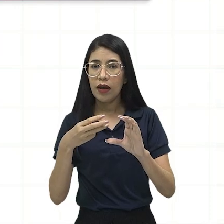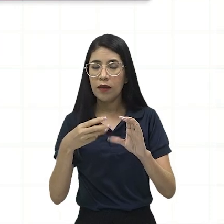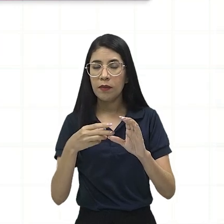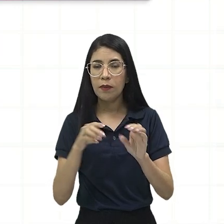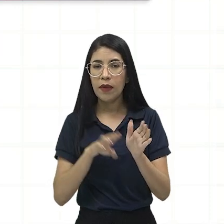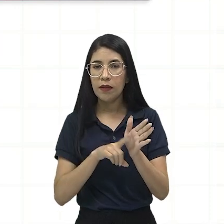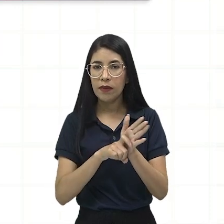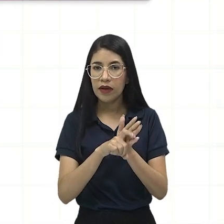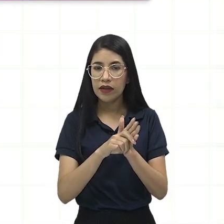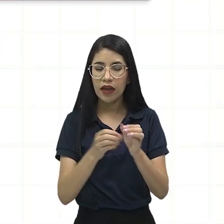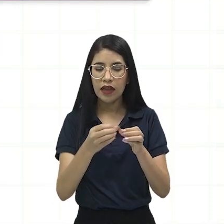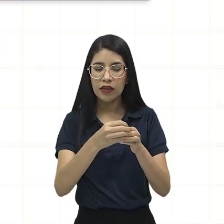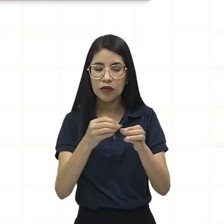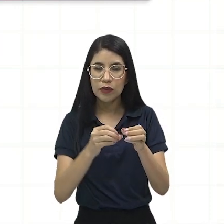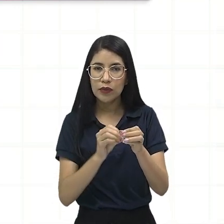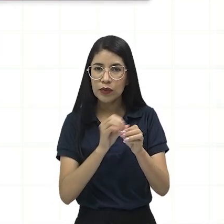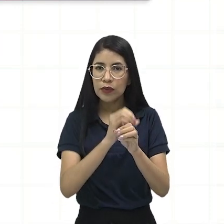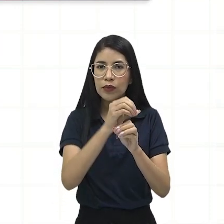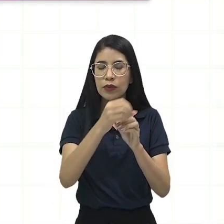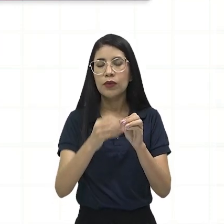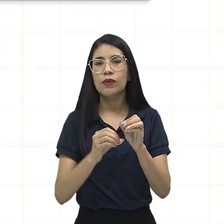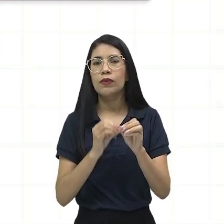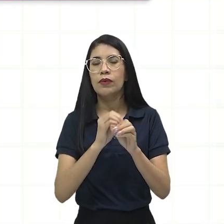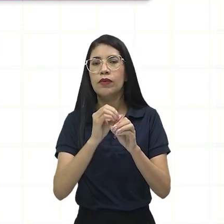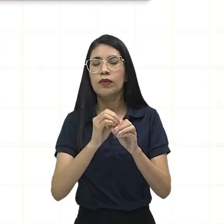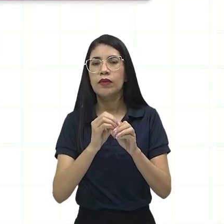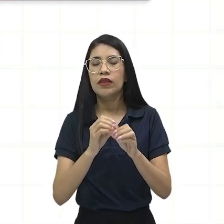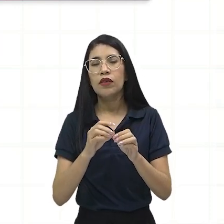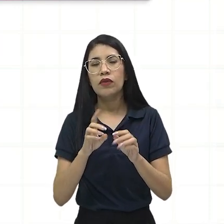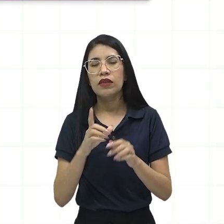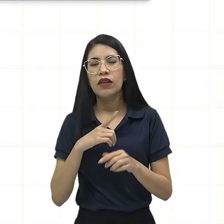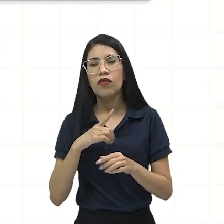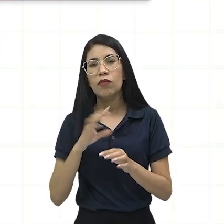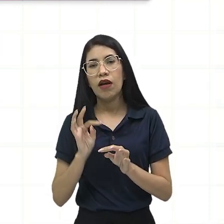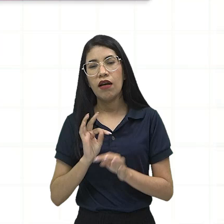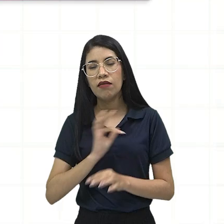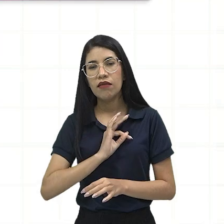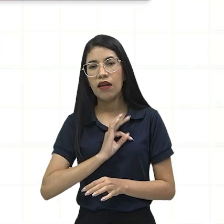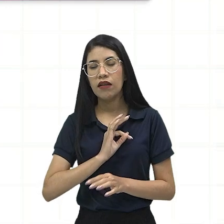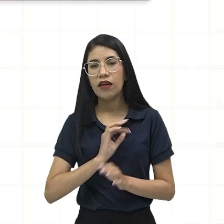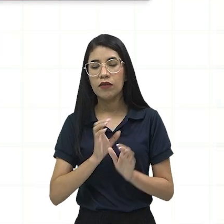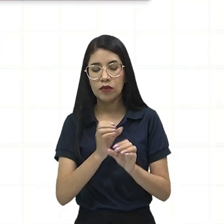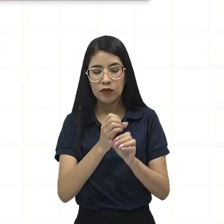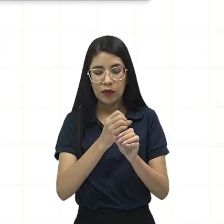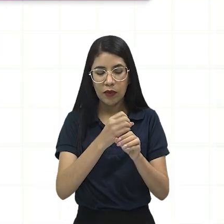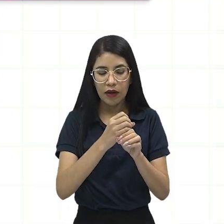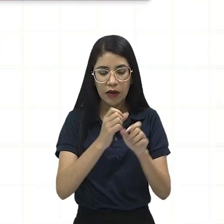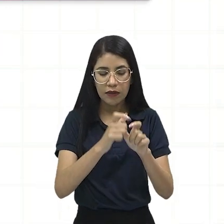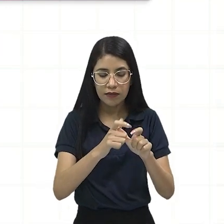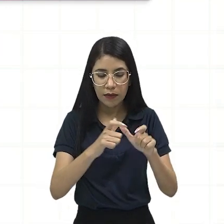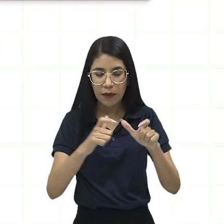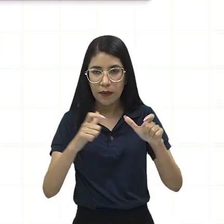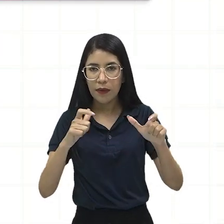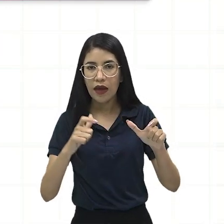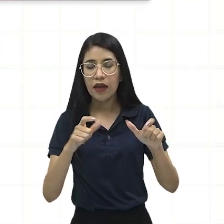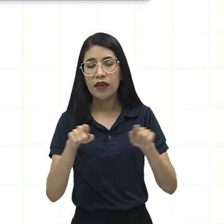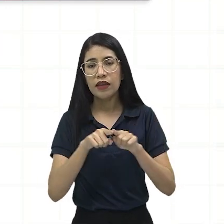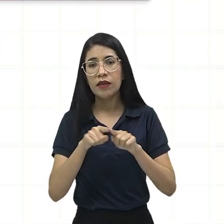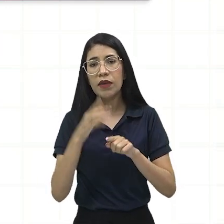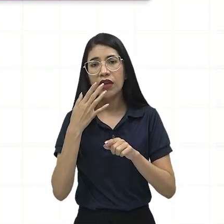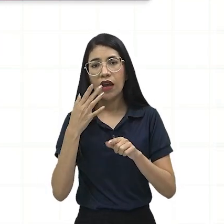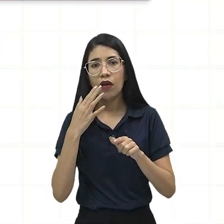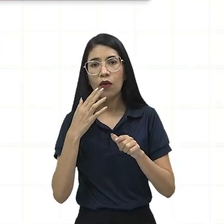formando uma colônia, né? Onde foi feita aí uma técnica de aproximação por microscópio eletrônico e colorido